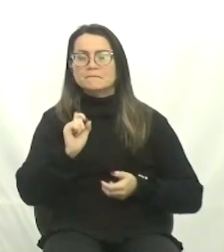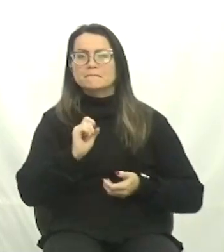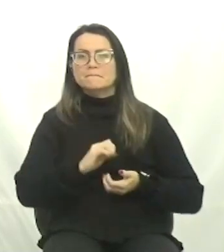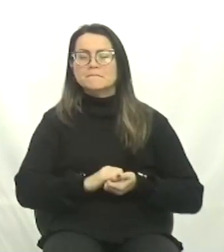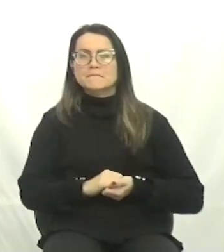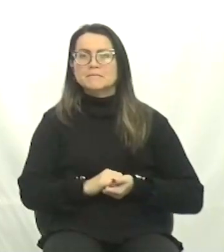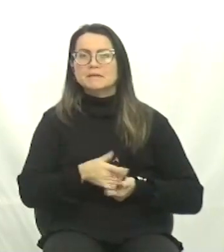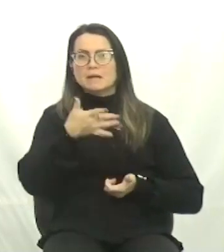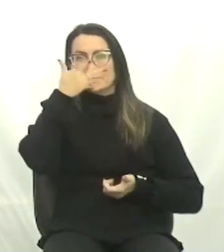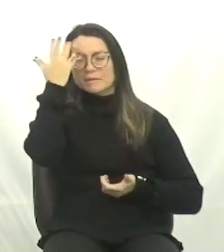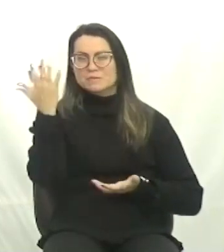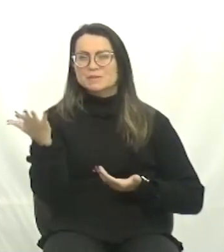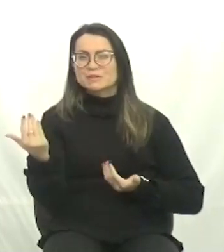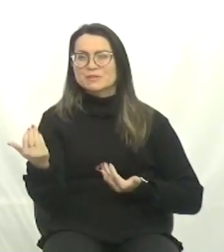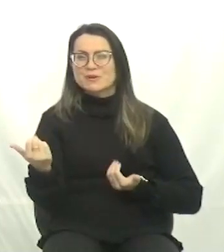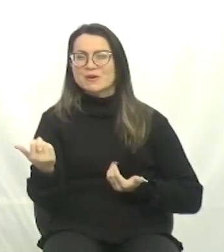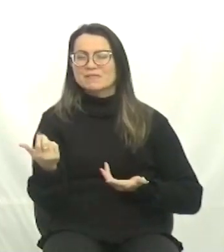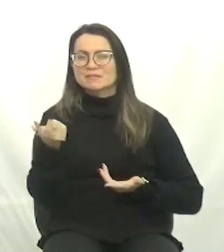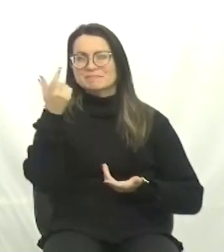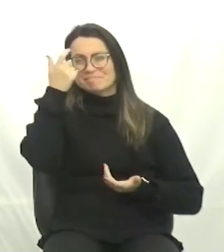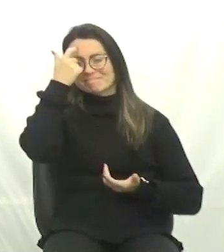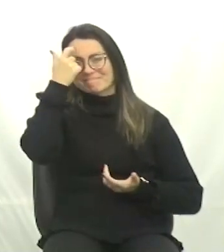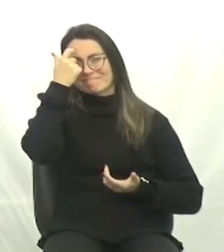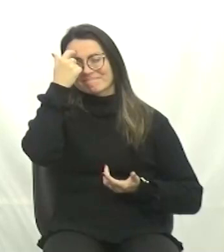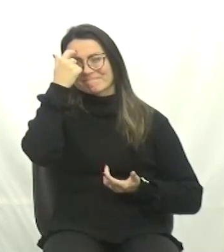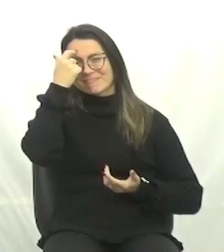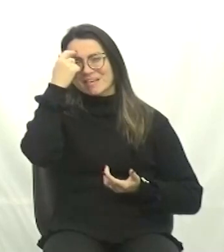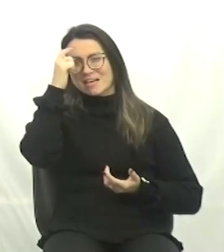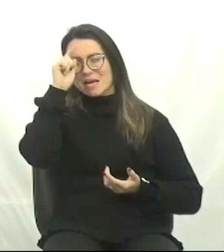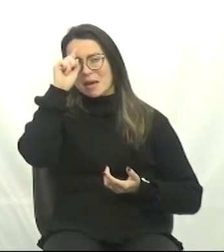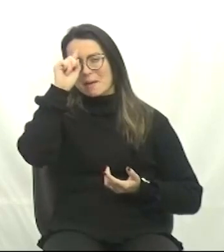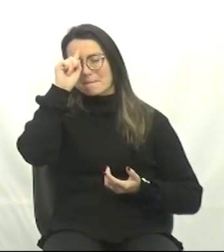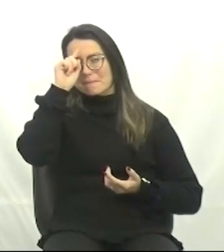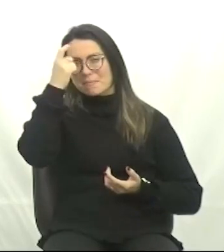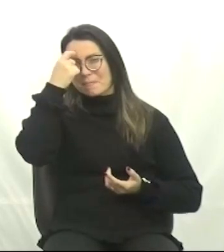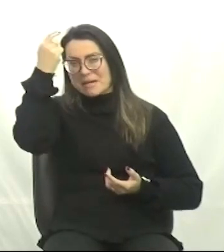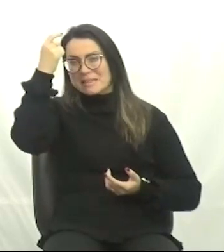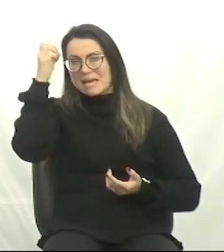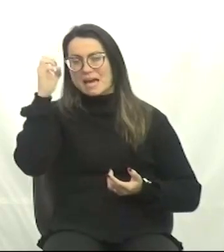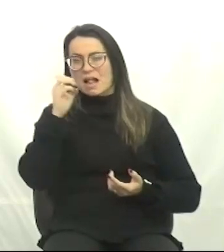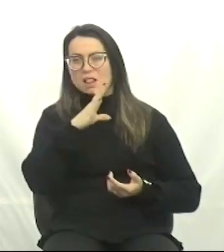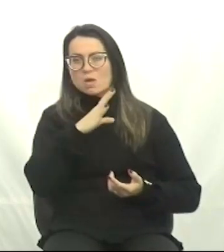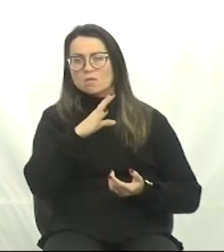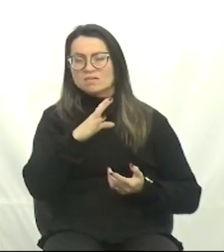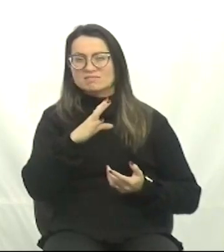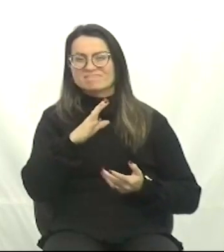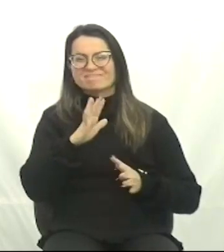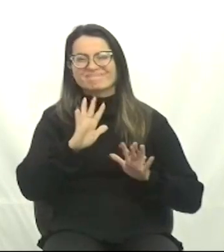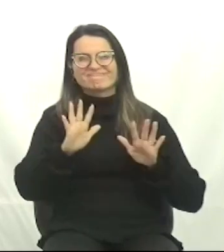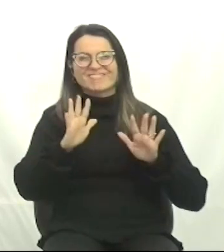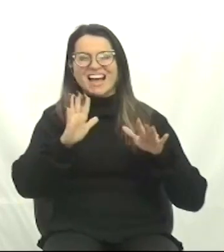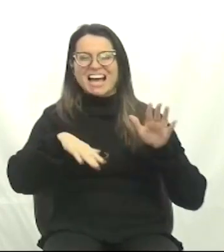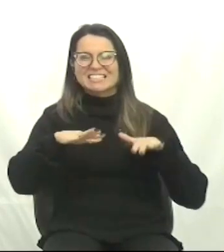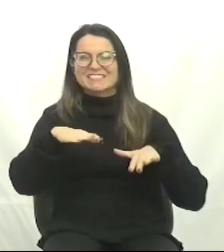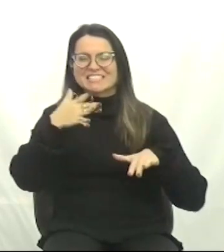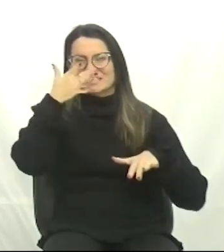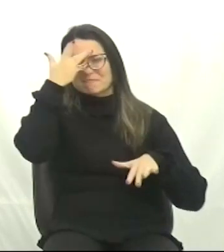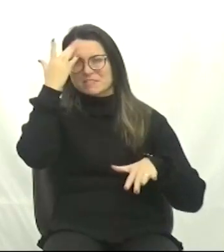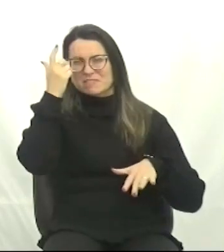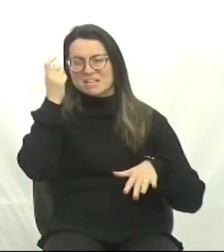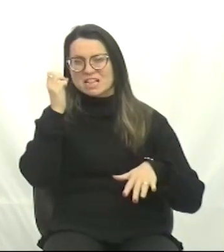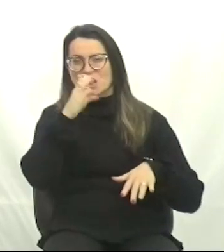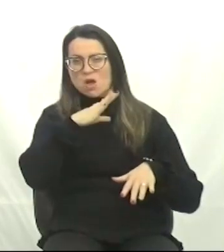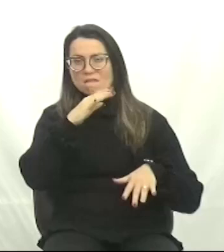pessoas novas podem entrar com mentalidade nova, né? Às vezes as pessoas novas entram com uma